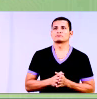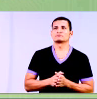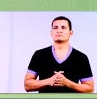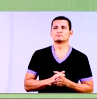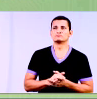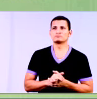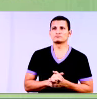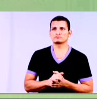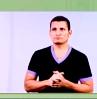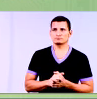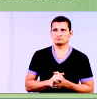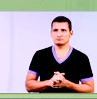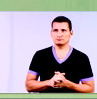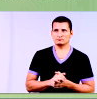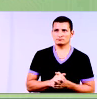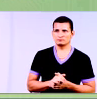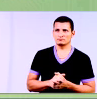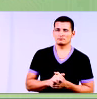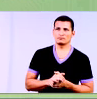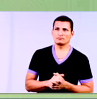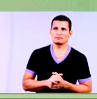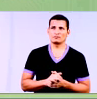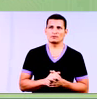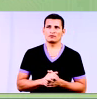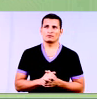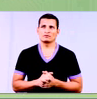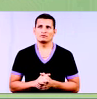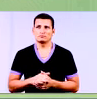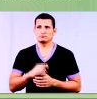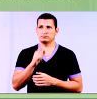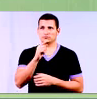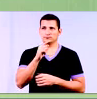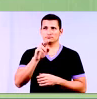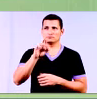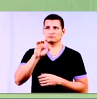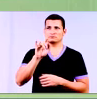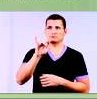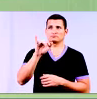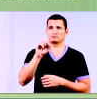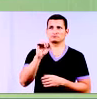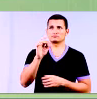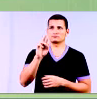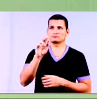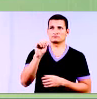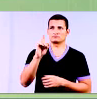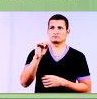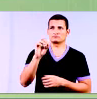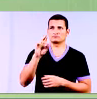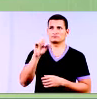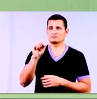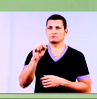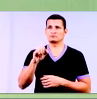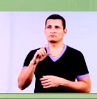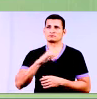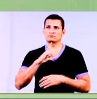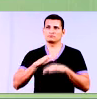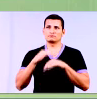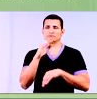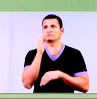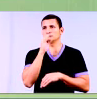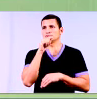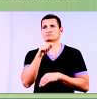Registradores aqui, ó, no topo. Esses registradores, nenhuma memória dentro da máquina tem mais velocidade do que